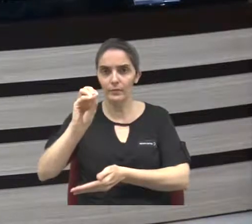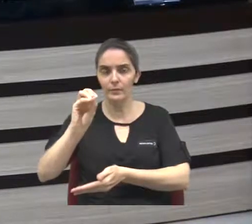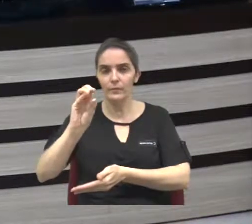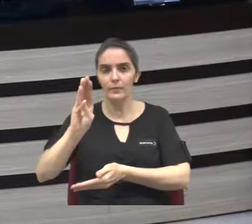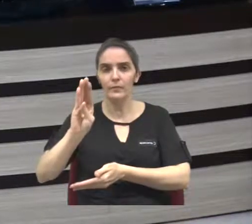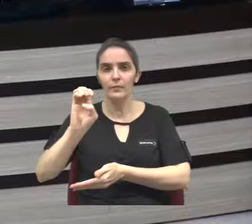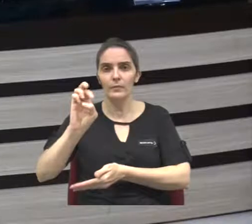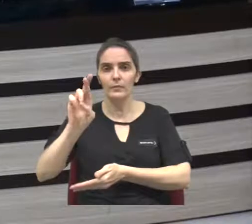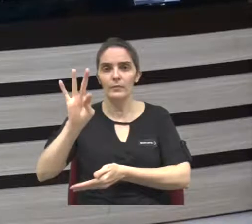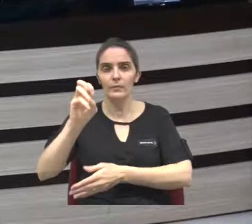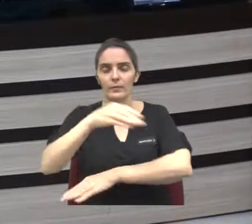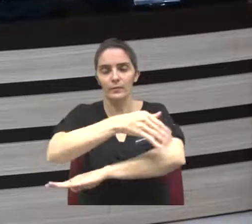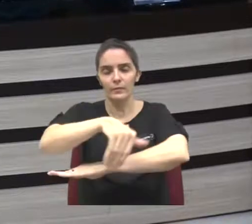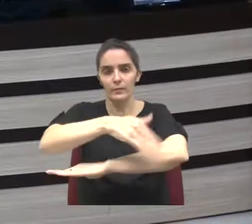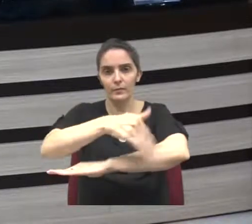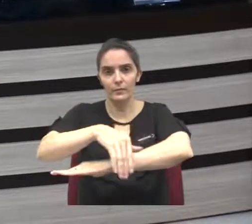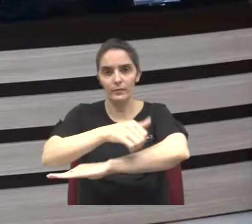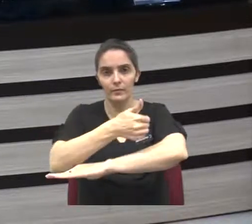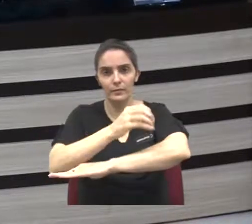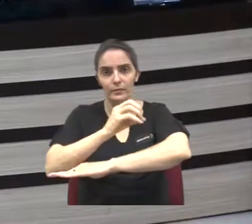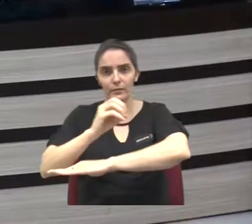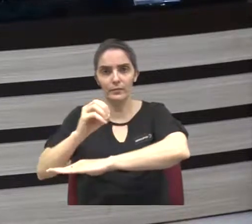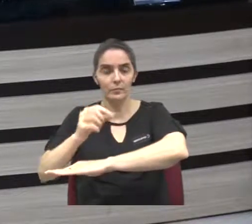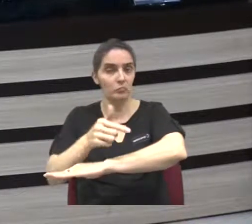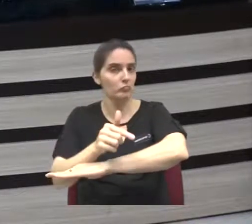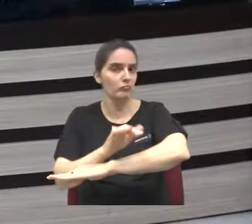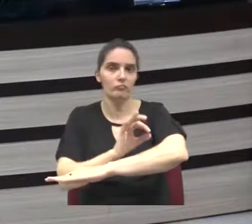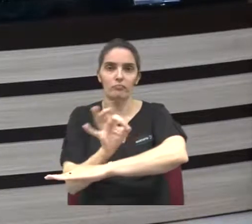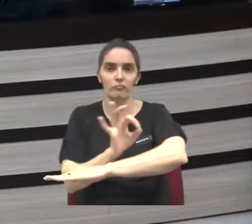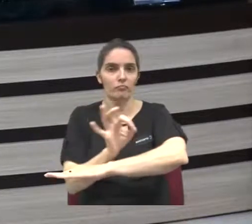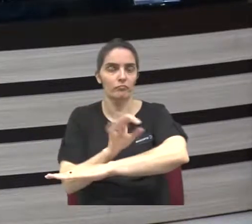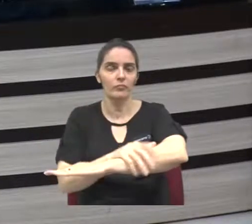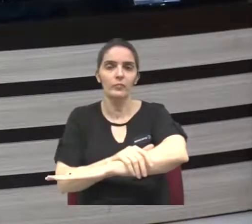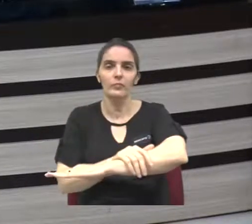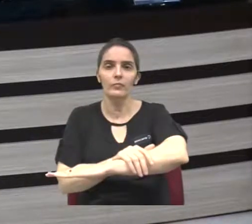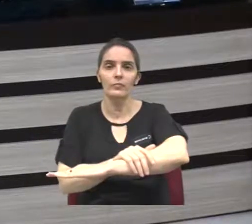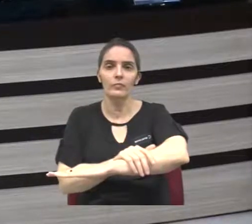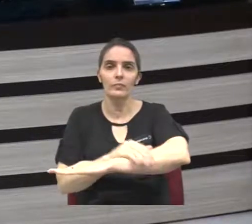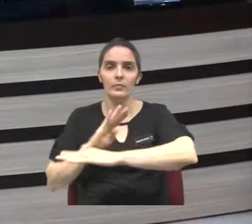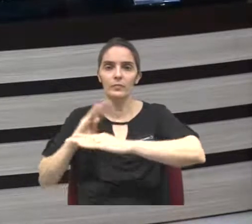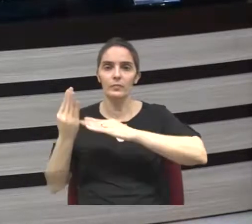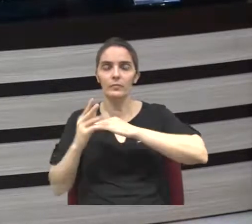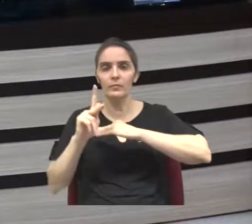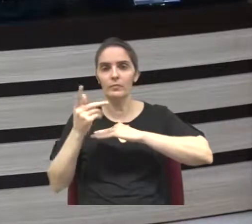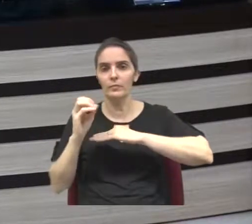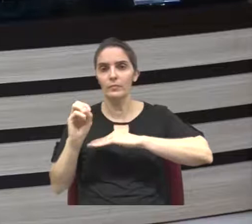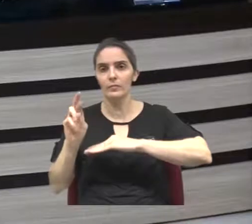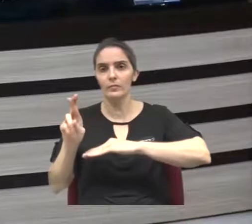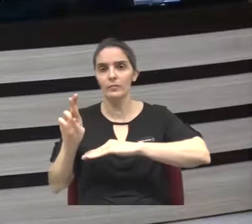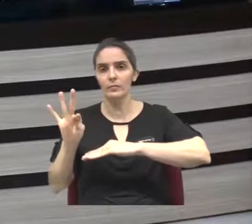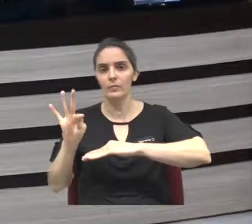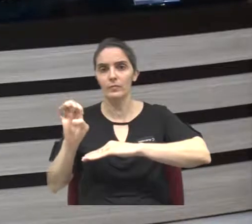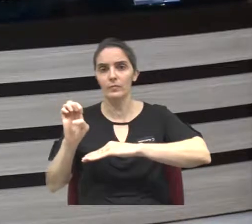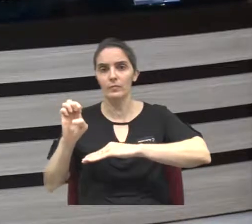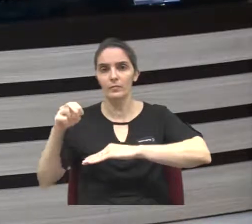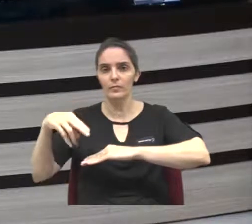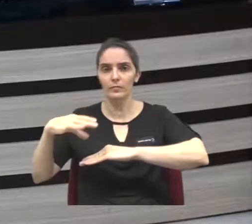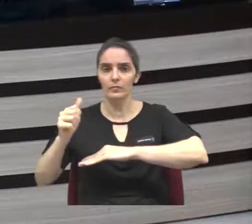rua projetada sem denominação, no Jardim Hortência, localizado em frente para a quadra